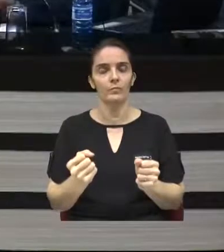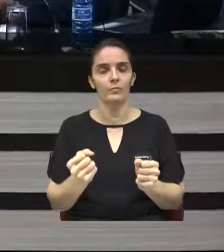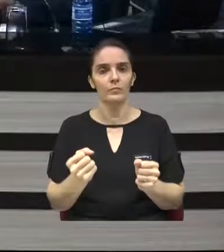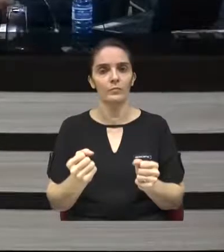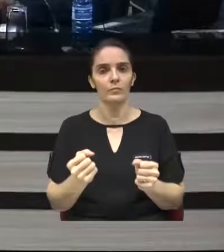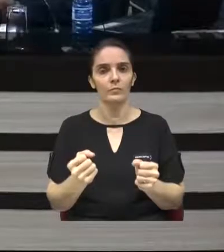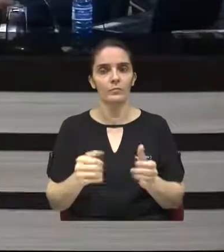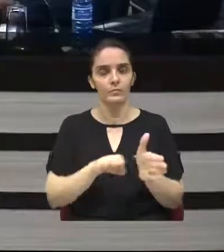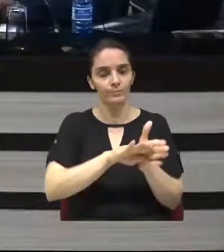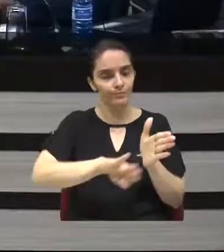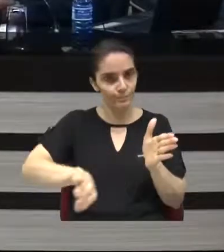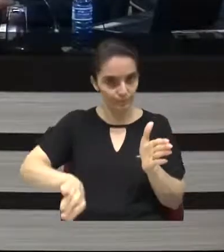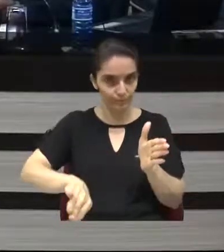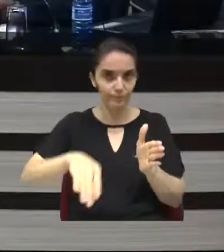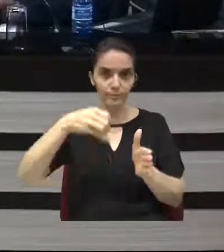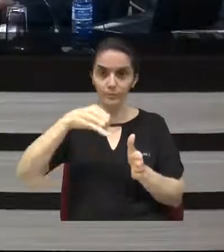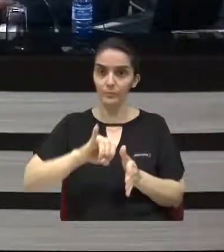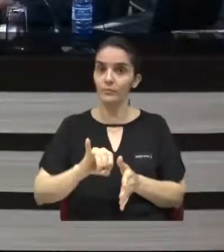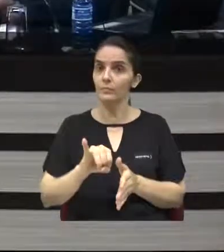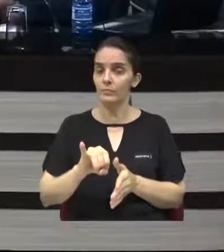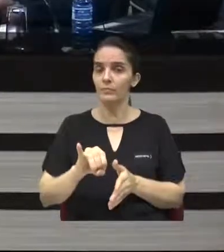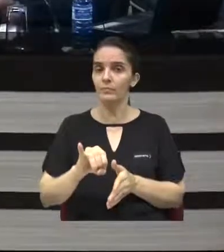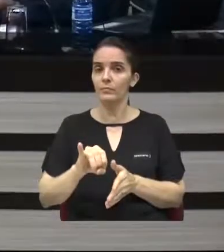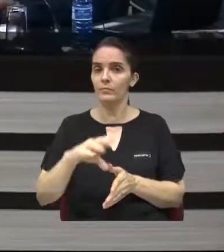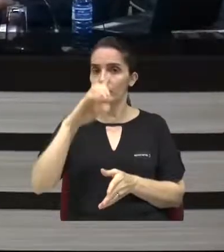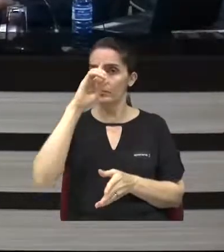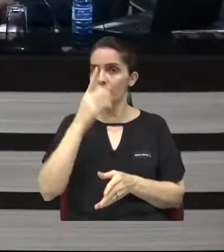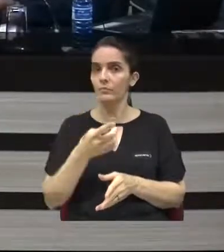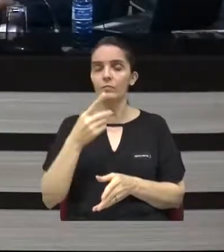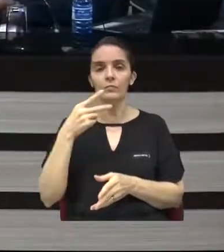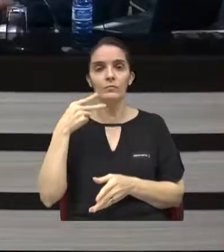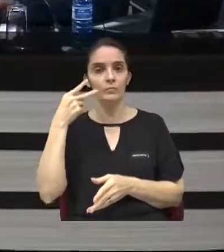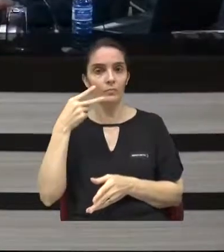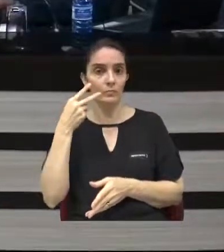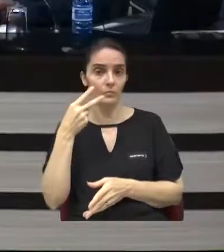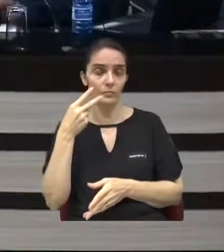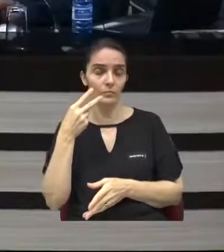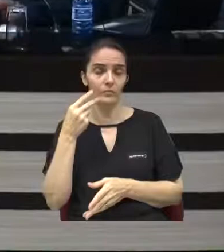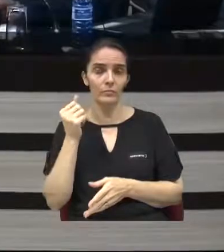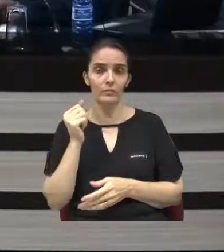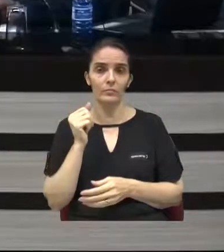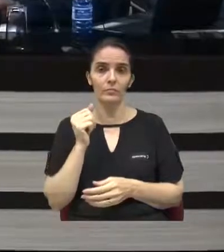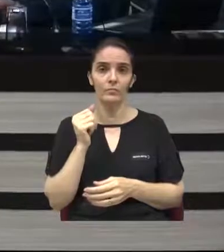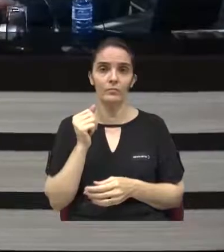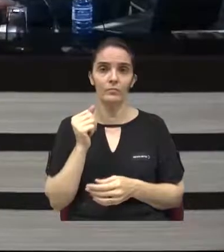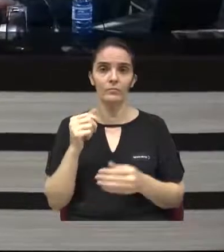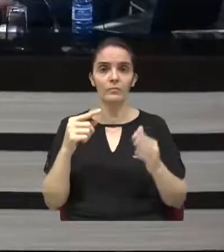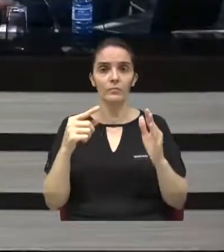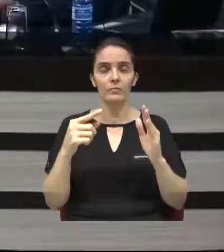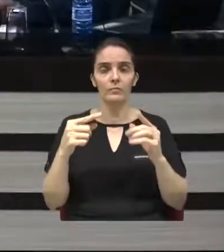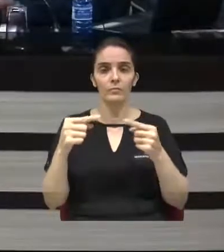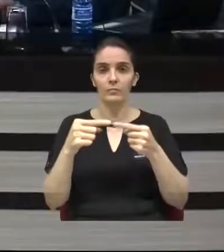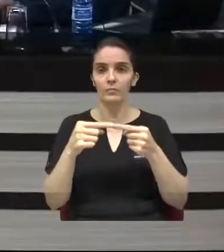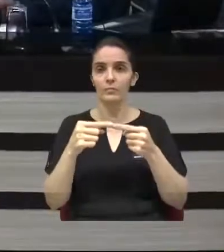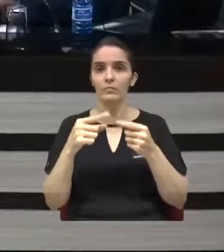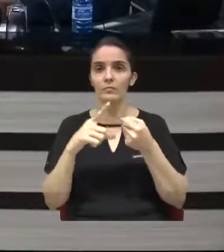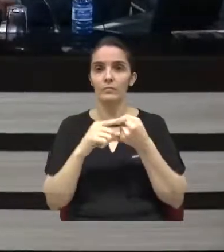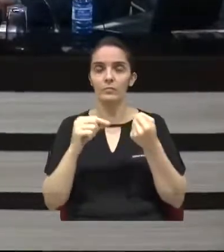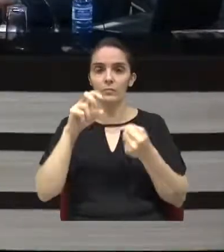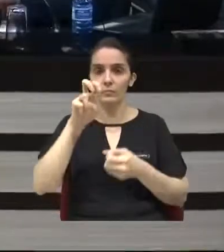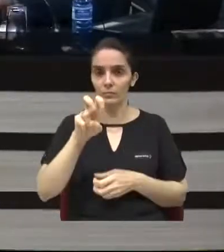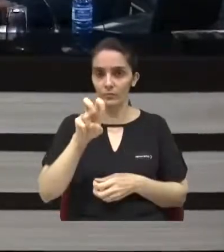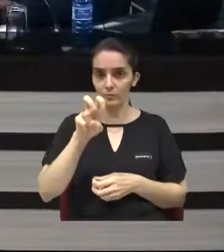o processo de cassação de mandato de vereador é, no que couber, o estabelecido no artigo 5º deste